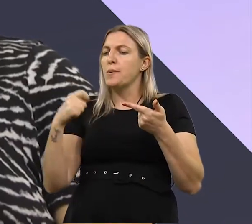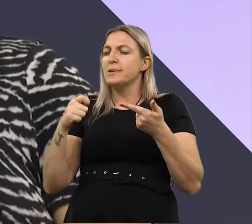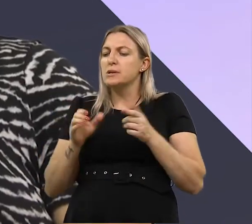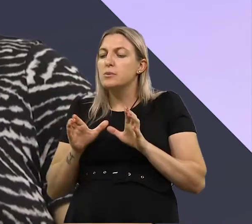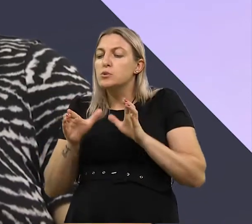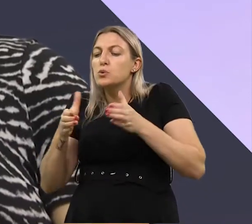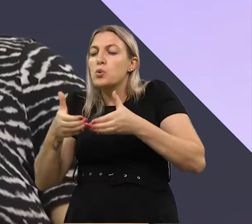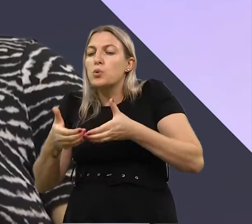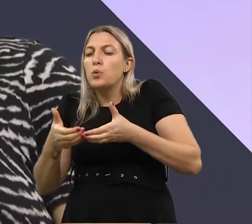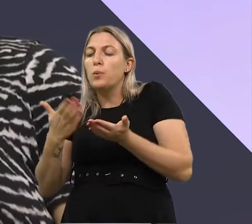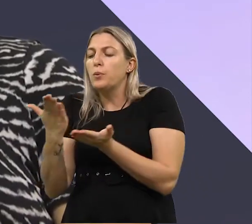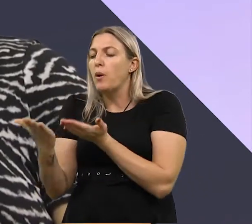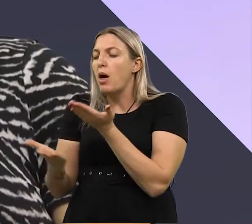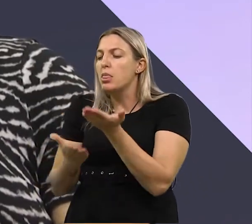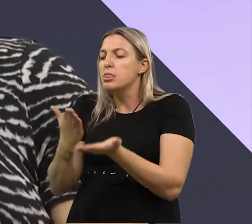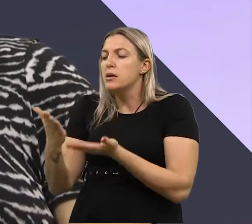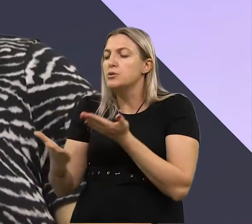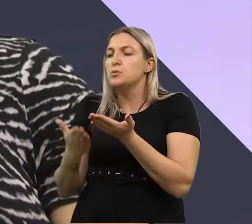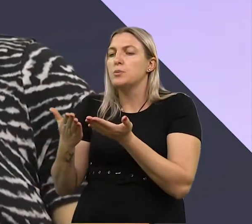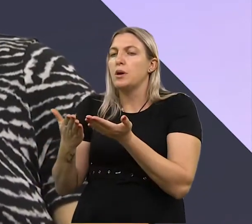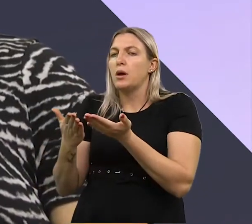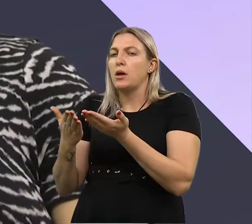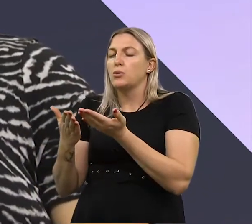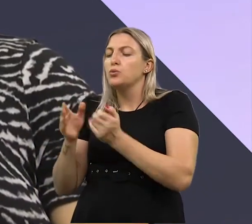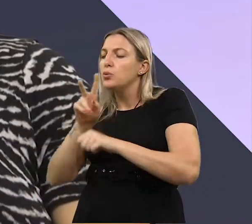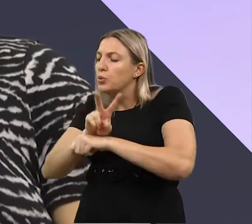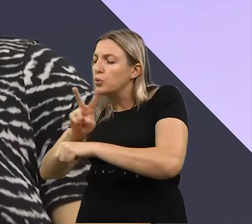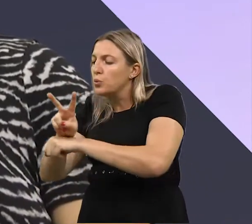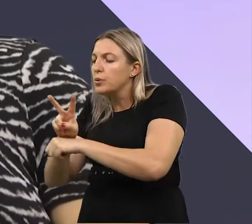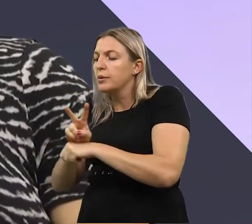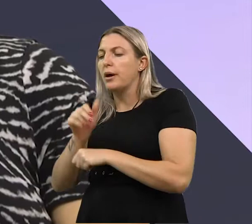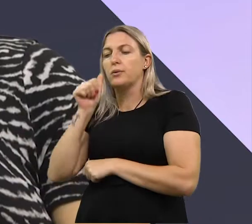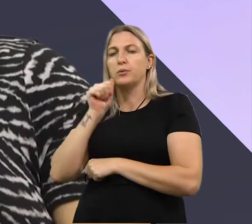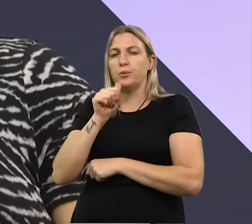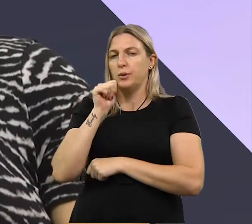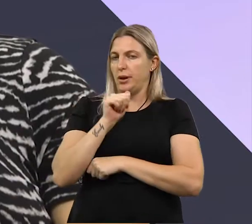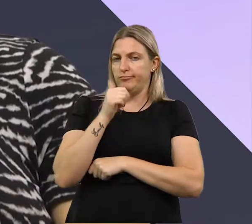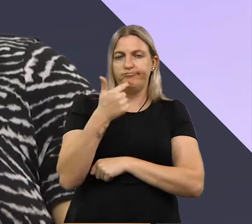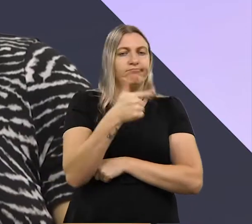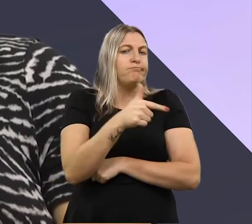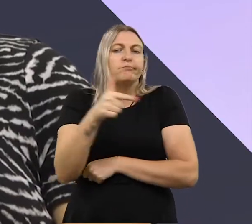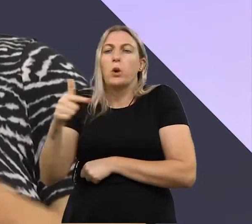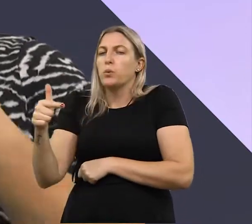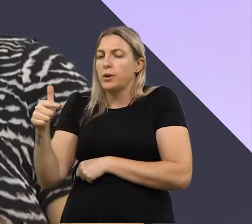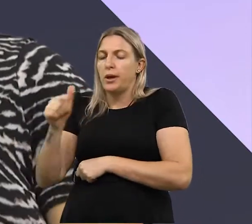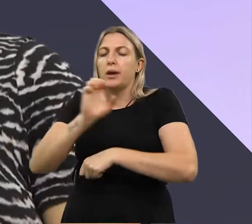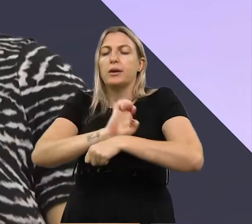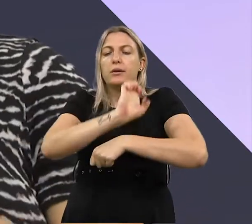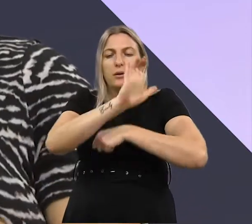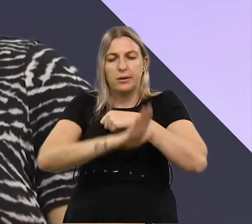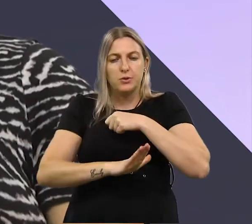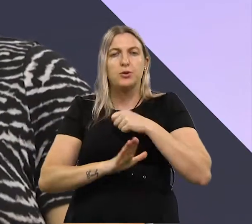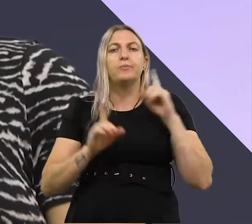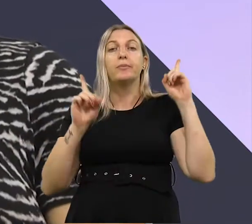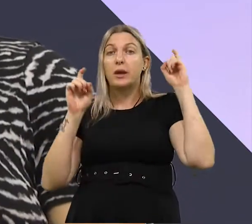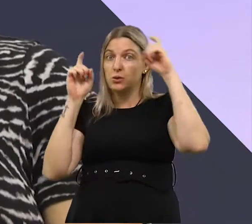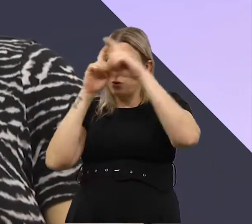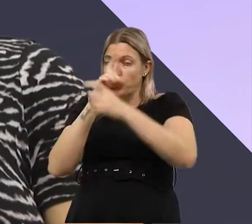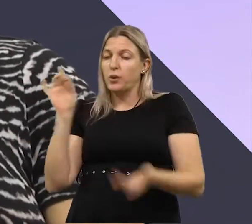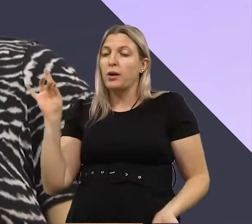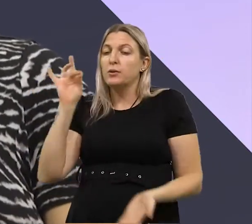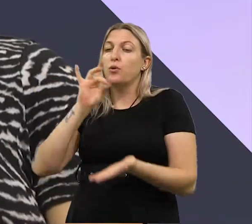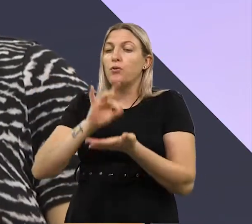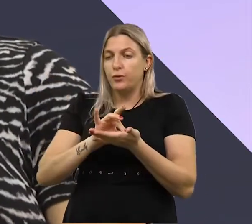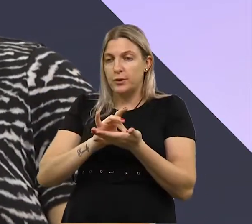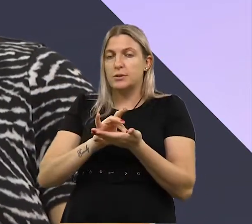acolhimento e atendimento. Nós não temos esse trabalho em Erechim, infelizmente, uma dificuldade para implantar de fato aquilo